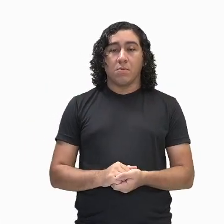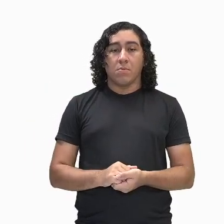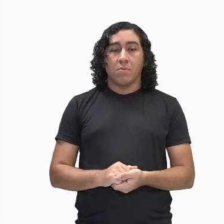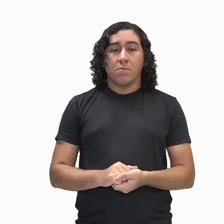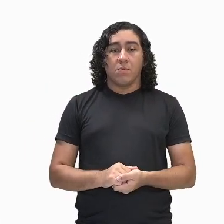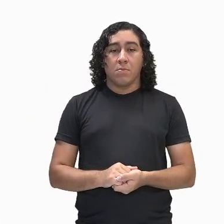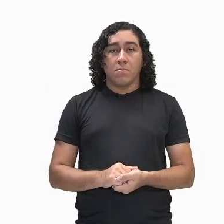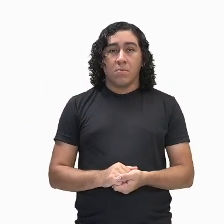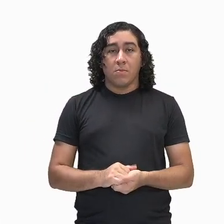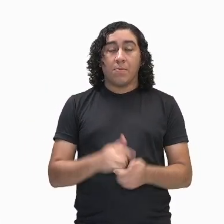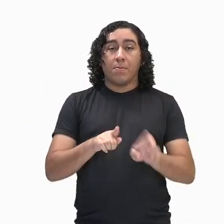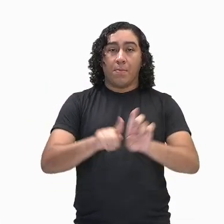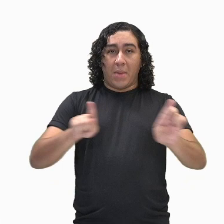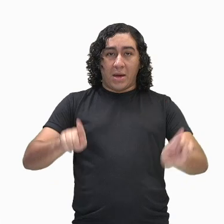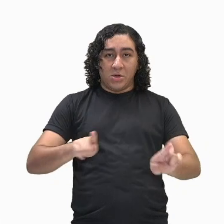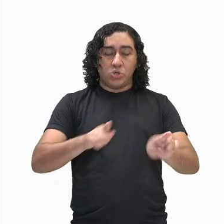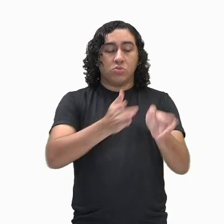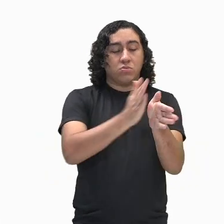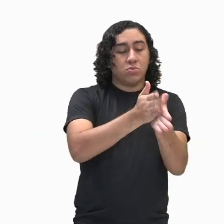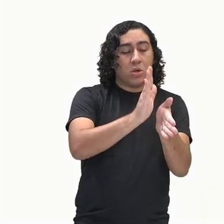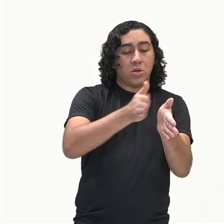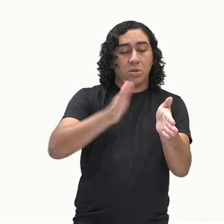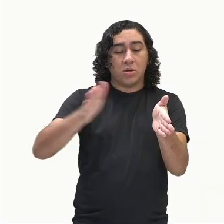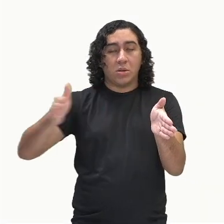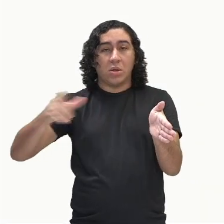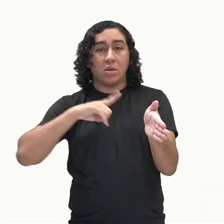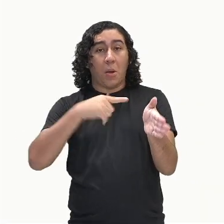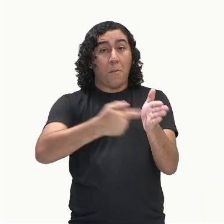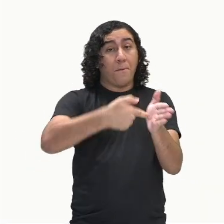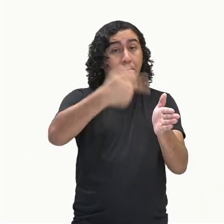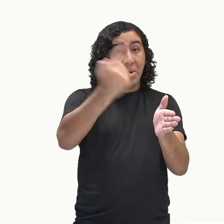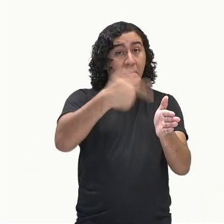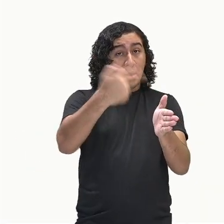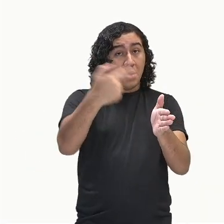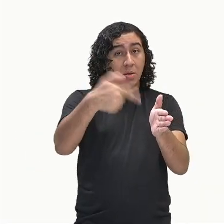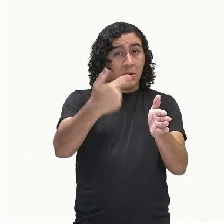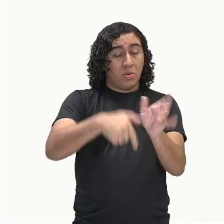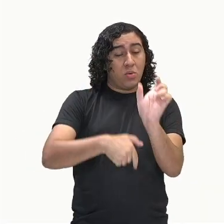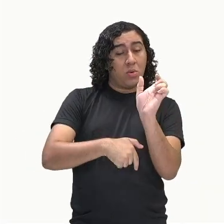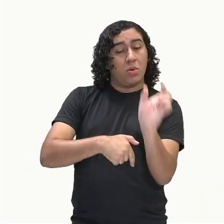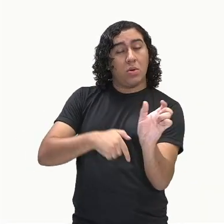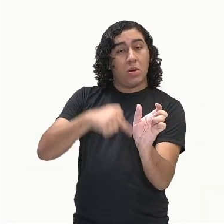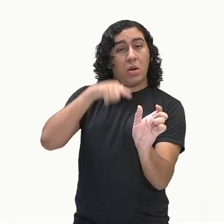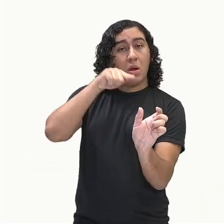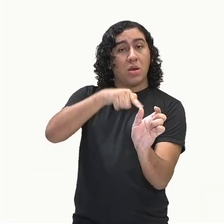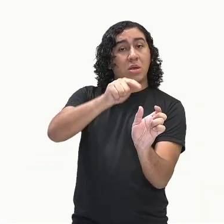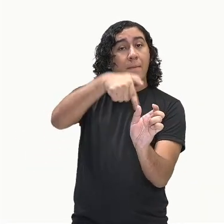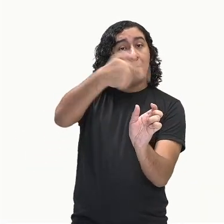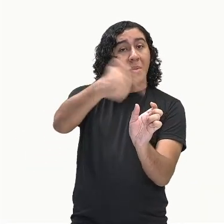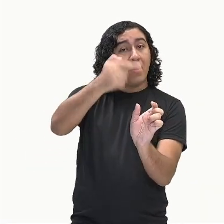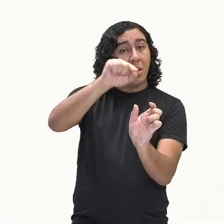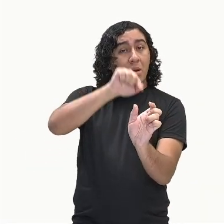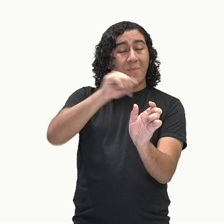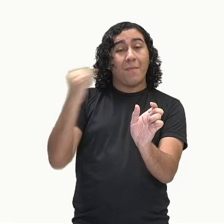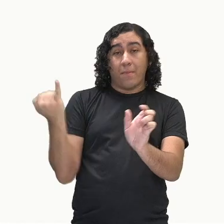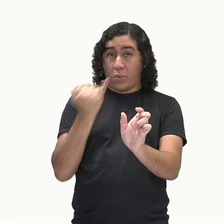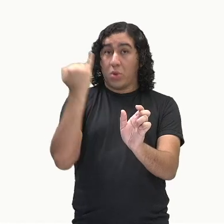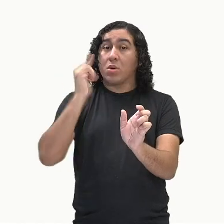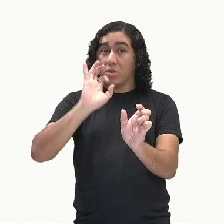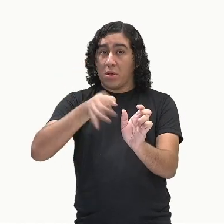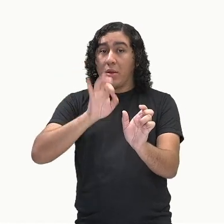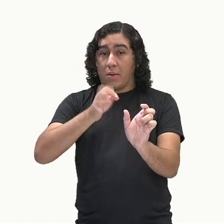qual, dado um primeiro termo, esse primeiro termo aqui ele é importante,